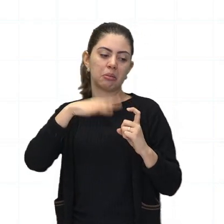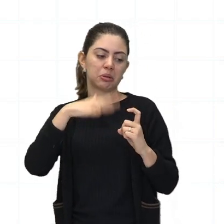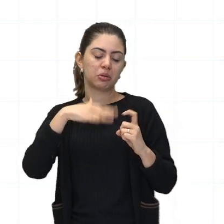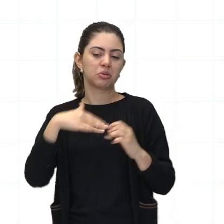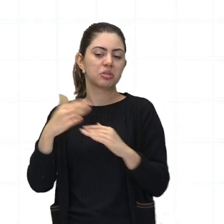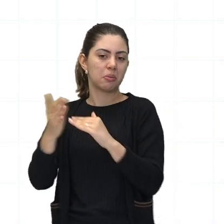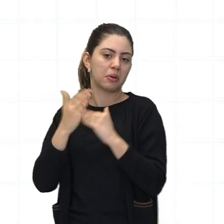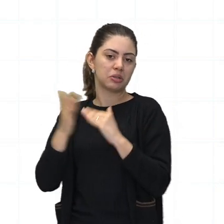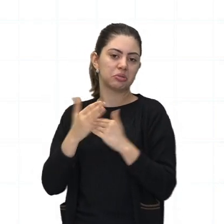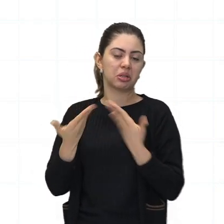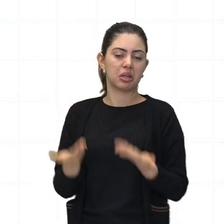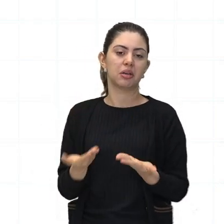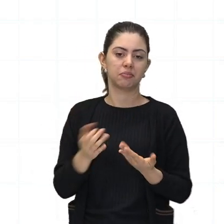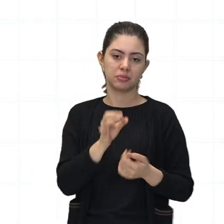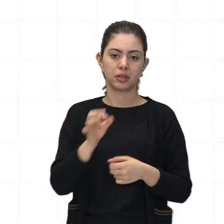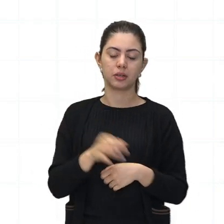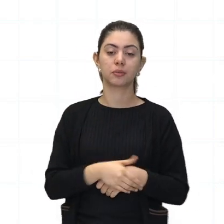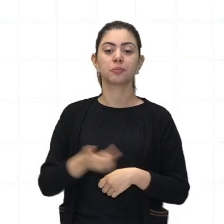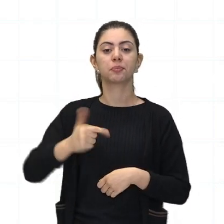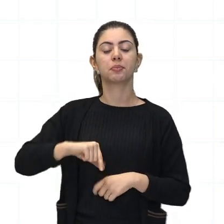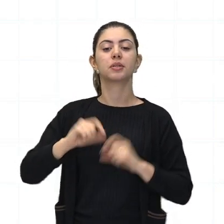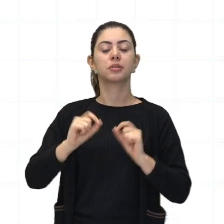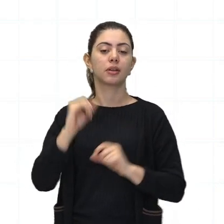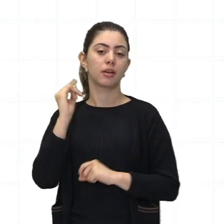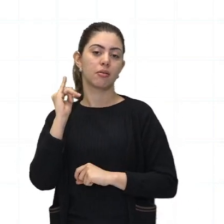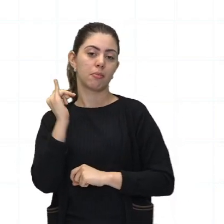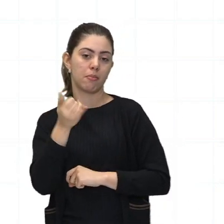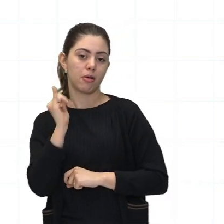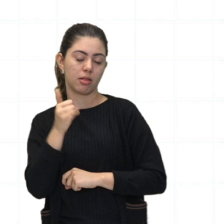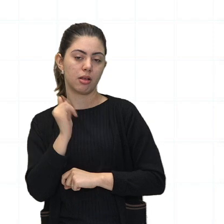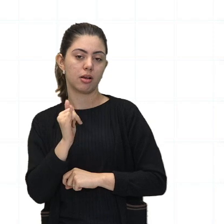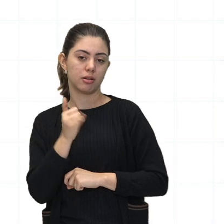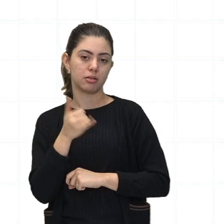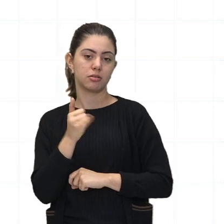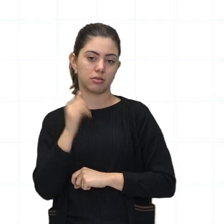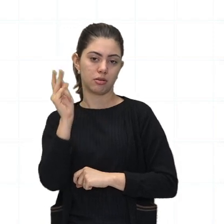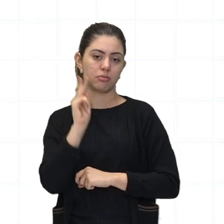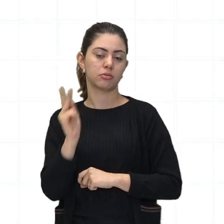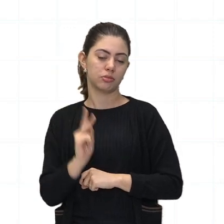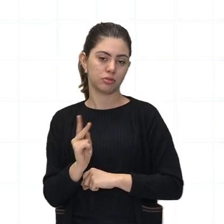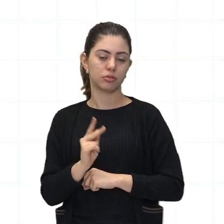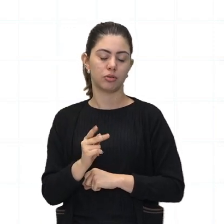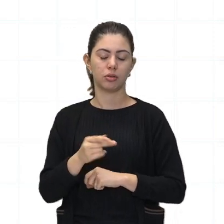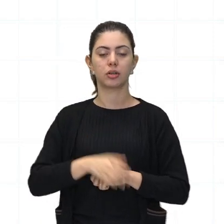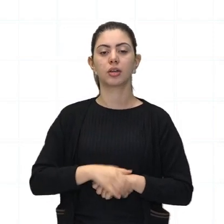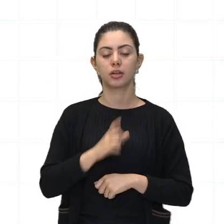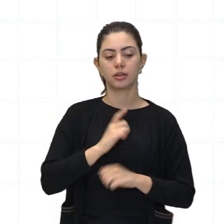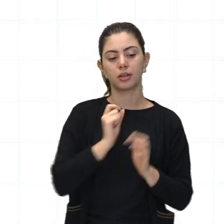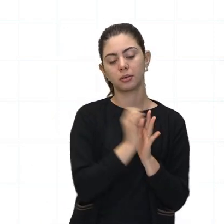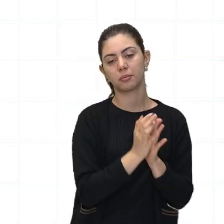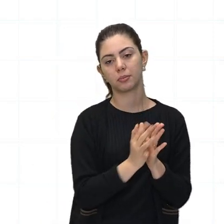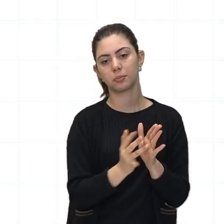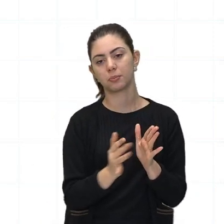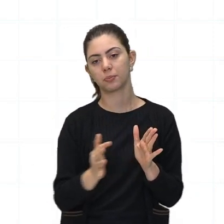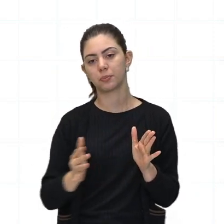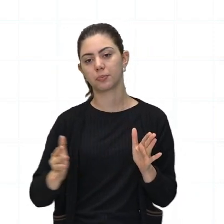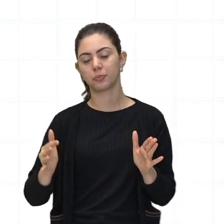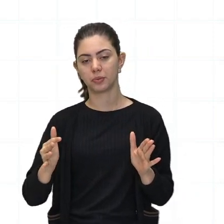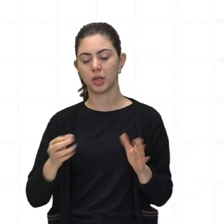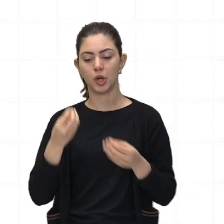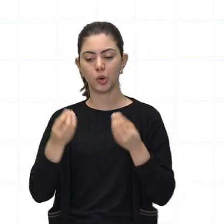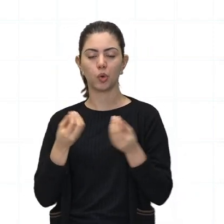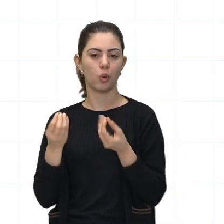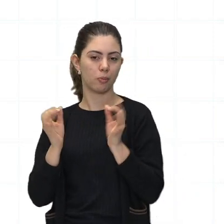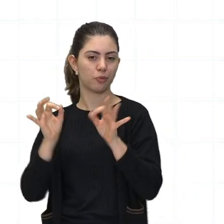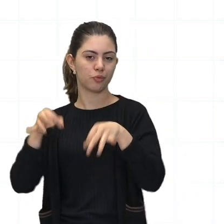pode ser um deus. A narração em que se conta e esse epílogo depois que todos os episódios se passaram, como tudo acabou